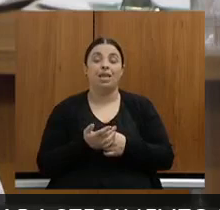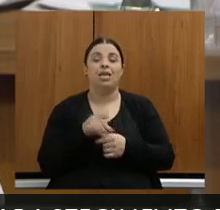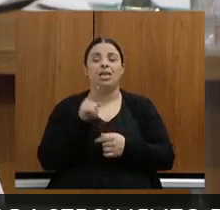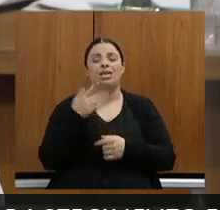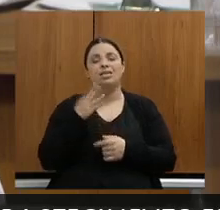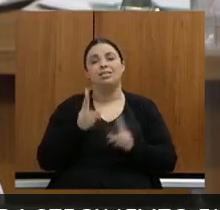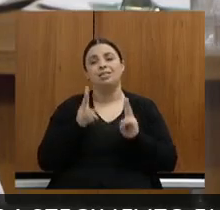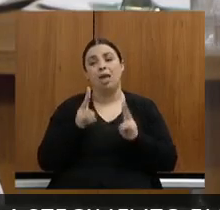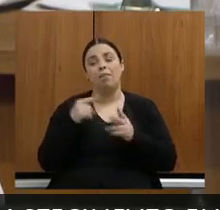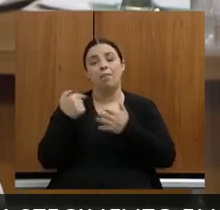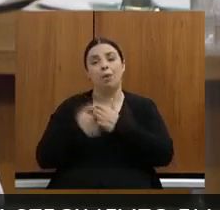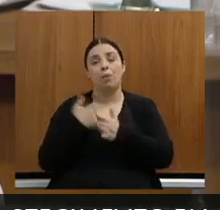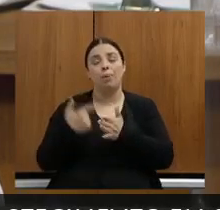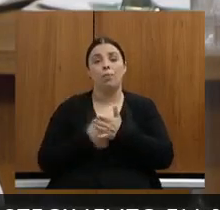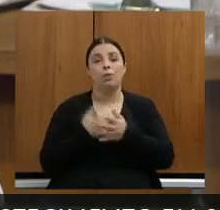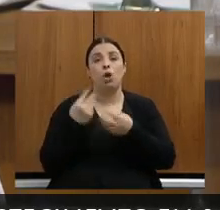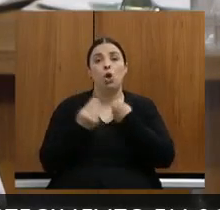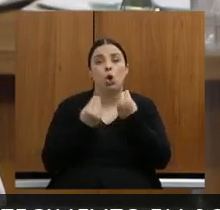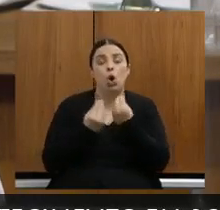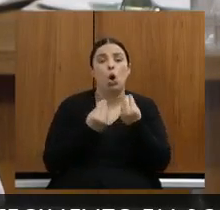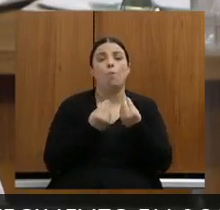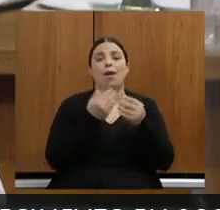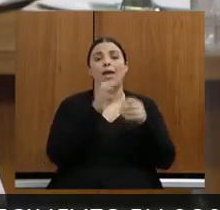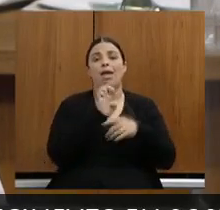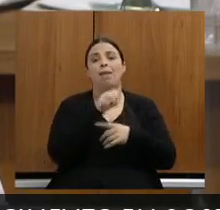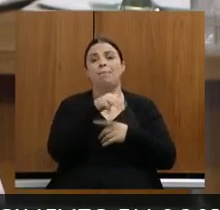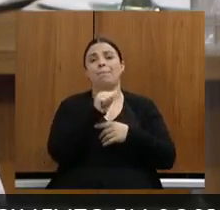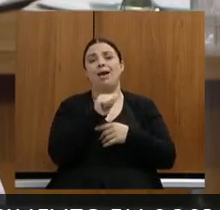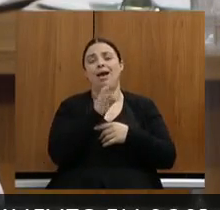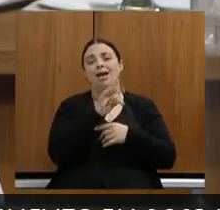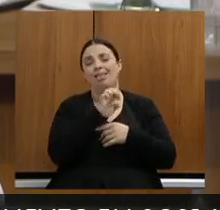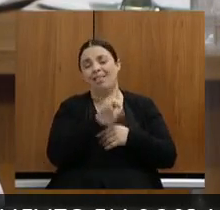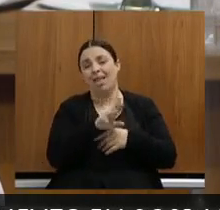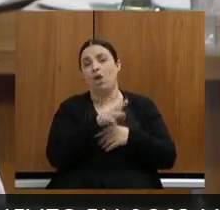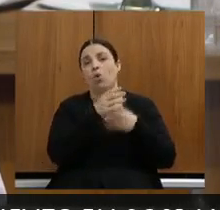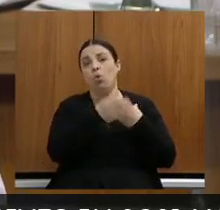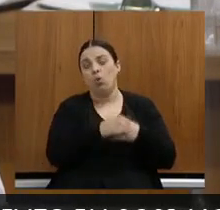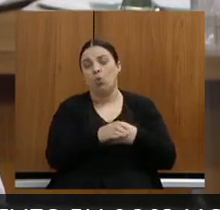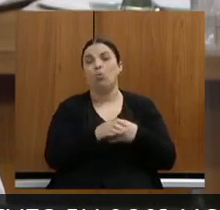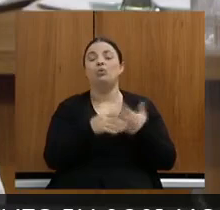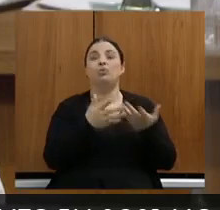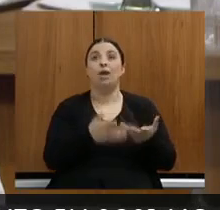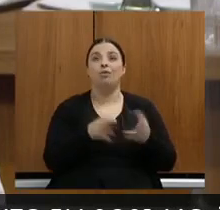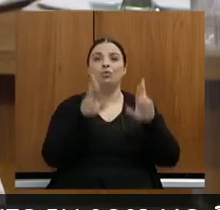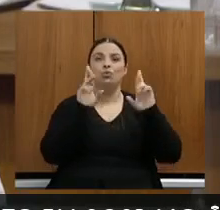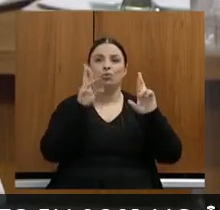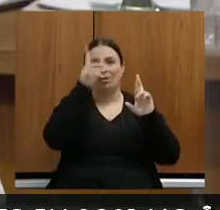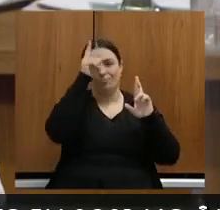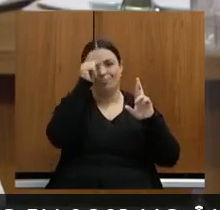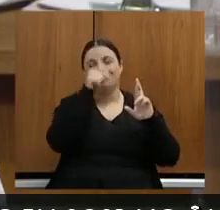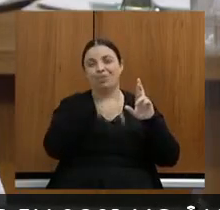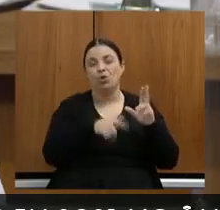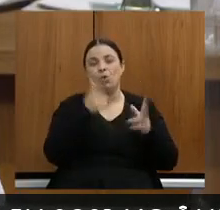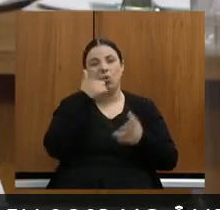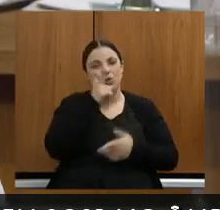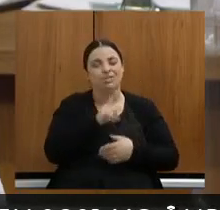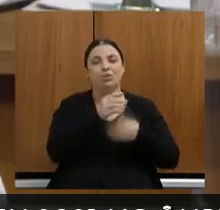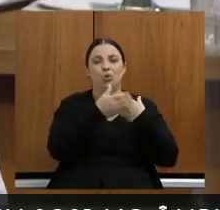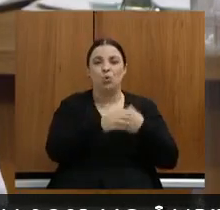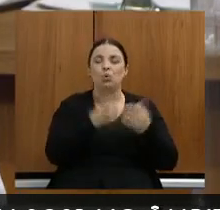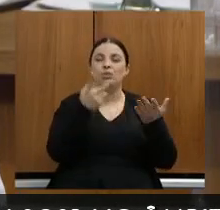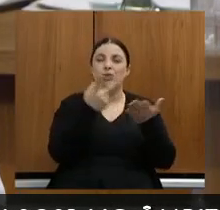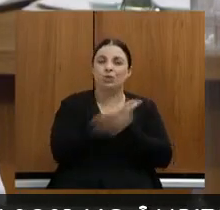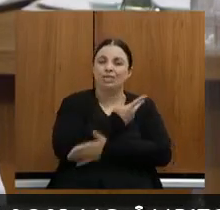vim aqui sempre tinha se Oi e o concurso da minha até que Finalmente nós estamos atendendo esse Anseio da empresa esse Anseio dos